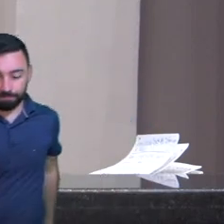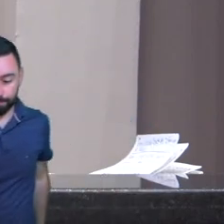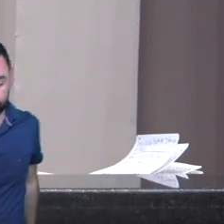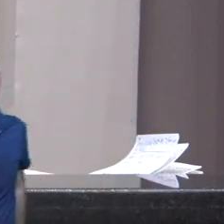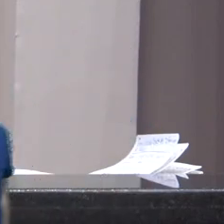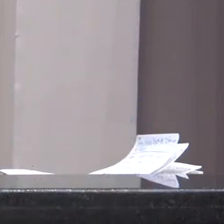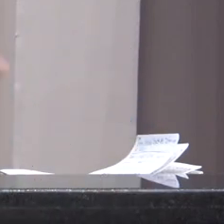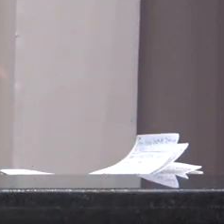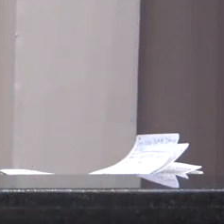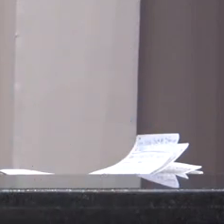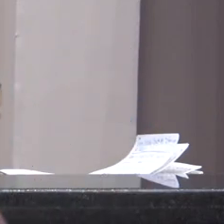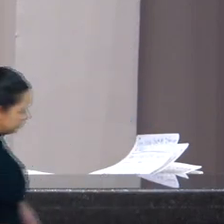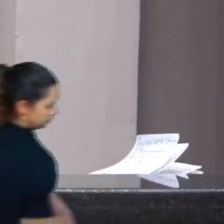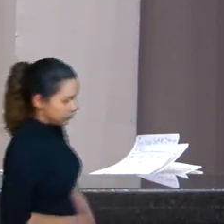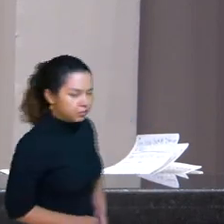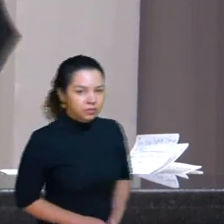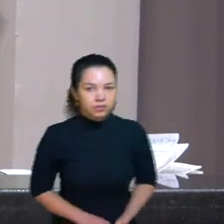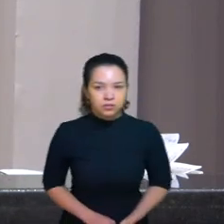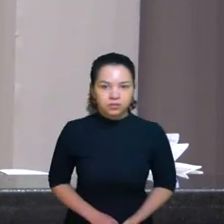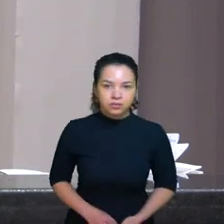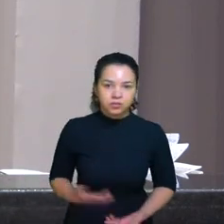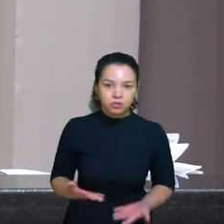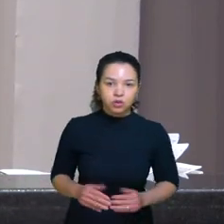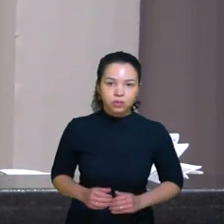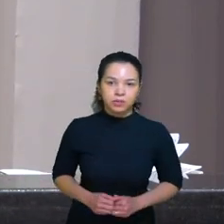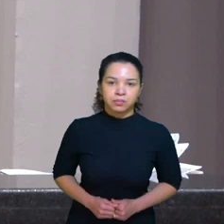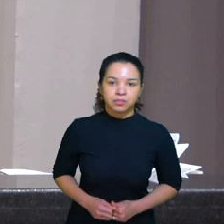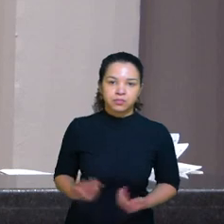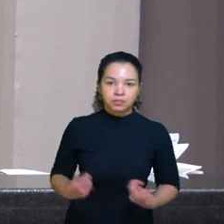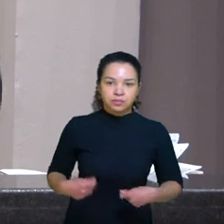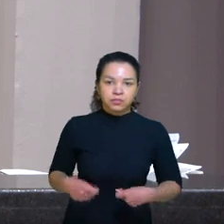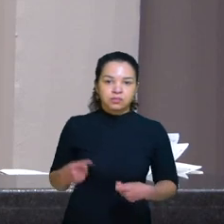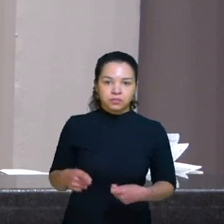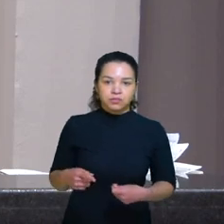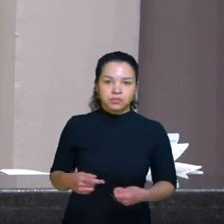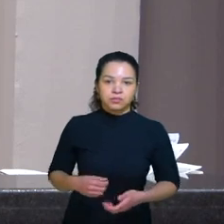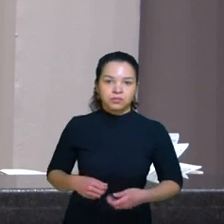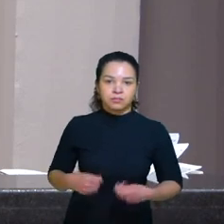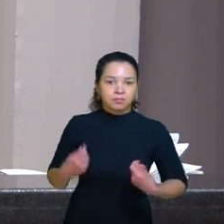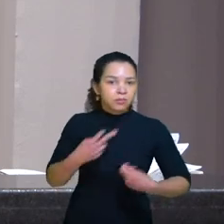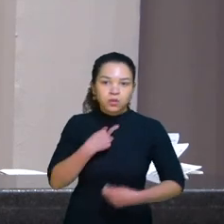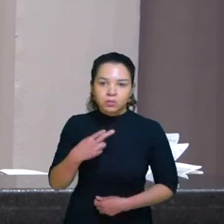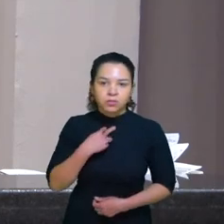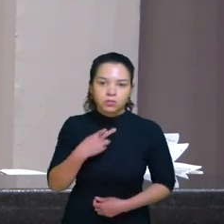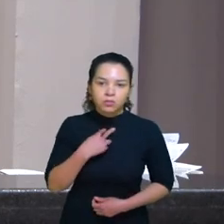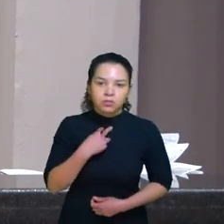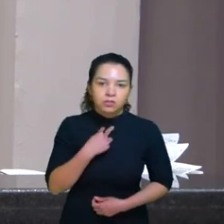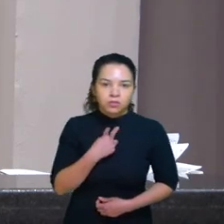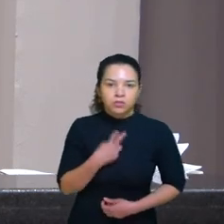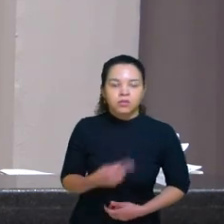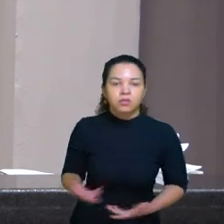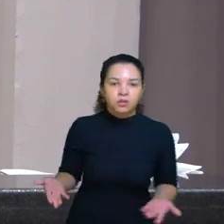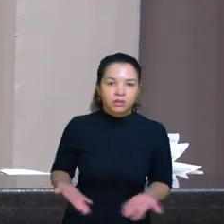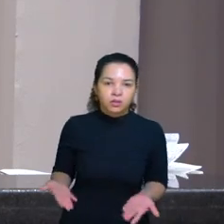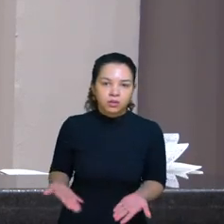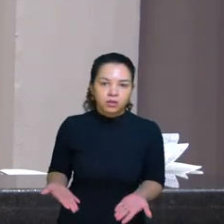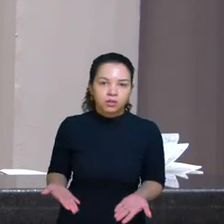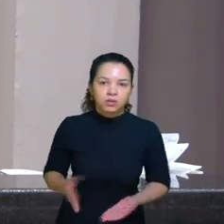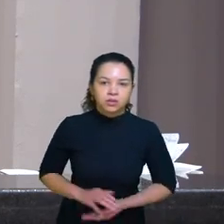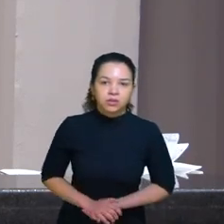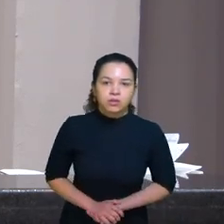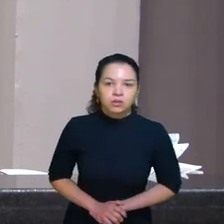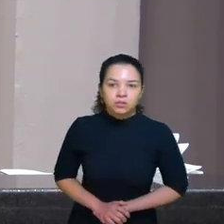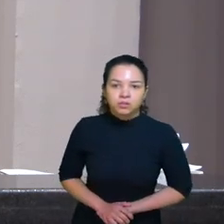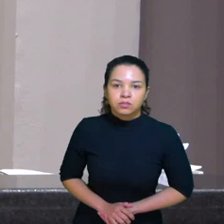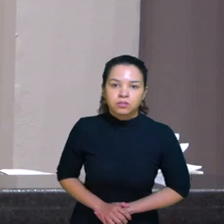numa sala de aula que tenha medo dos professores e vá se esconder lá com a merendeira não pode agora por isso que